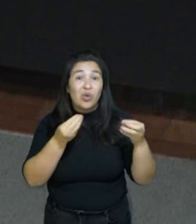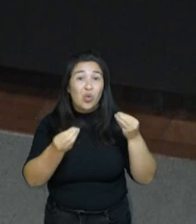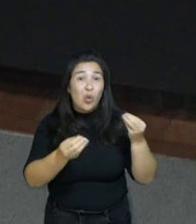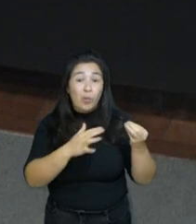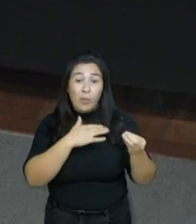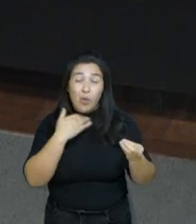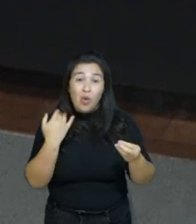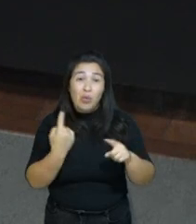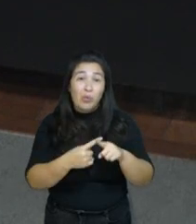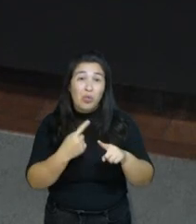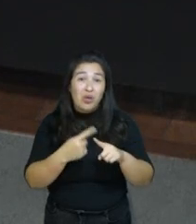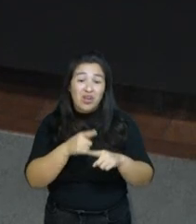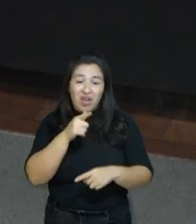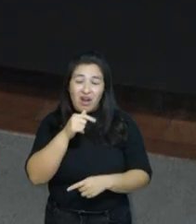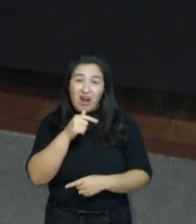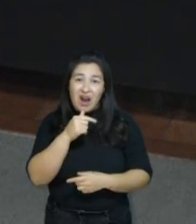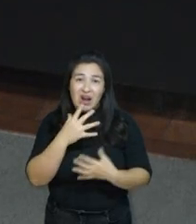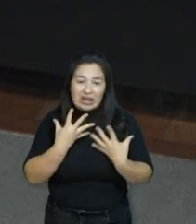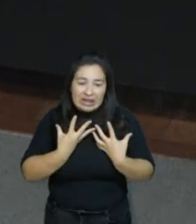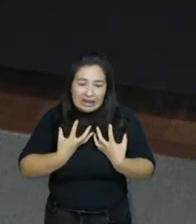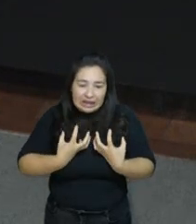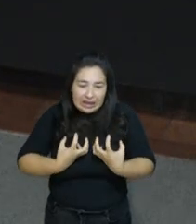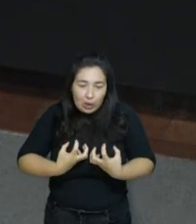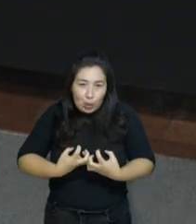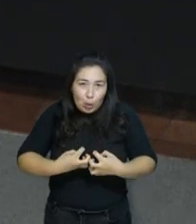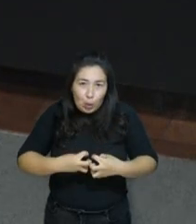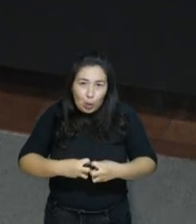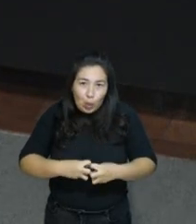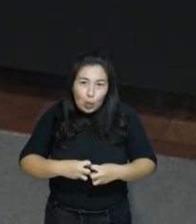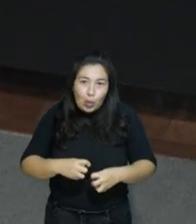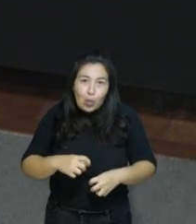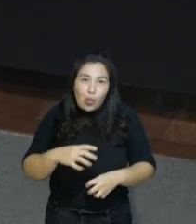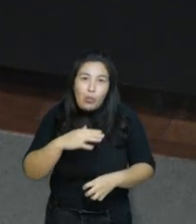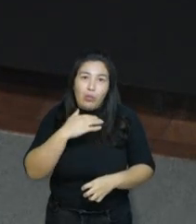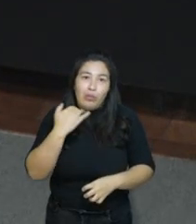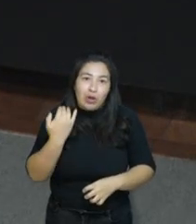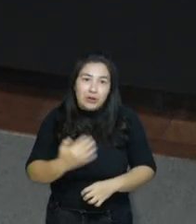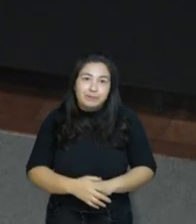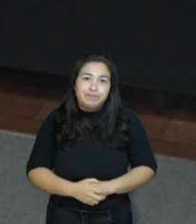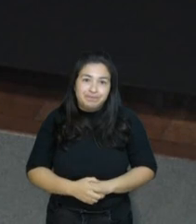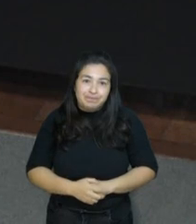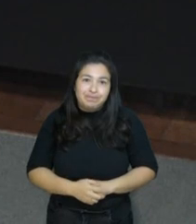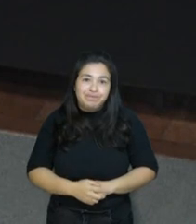das vítimas foi isso. Depois, o segundo país com maior vítima, 7 mil, foi a Alemanha. Tá? Né?